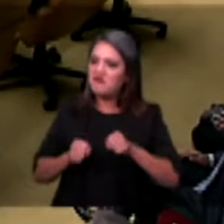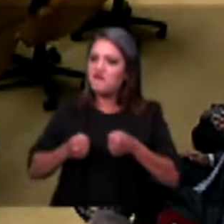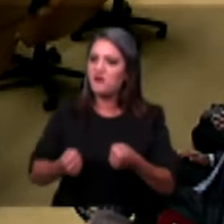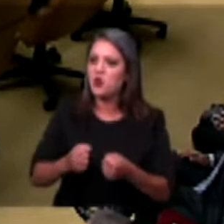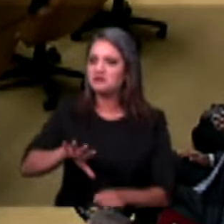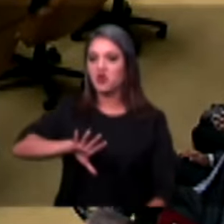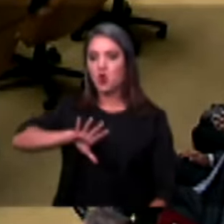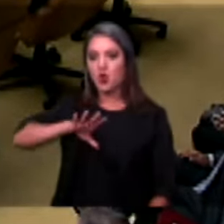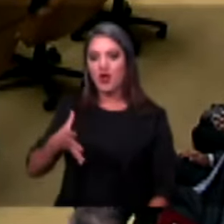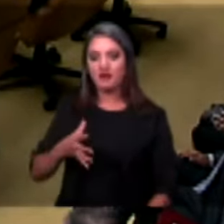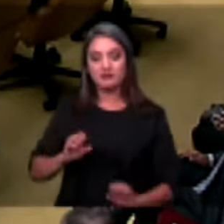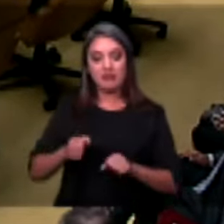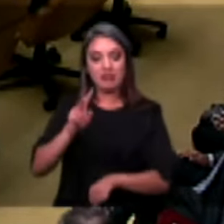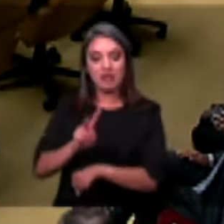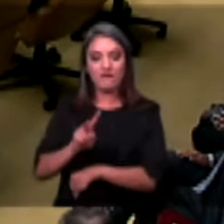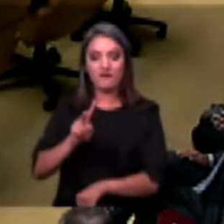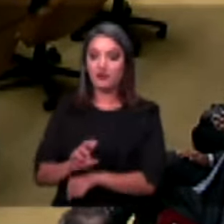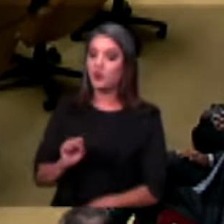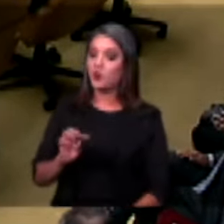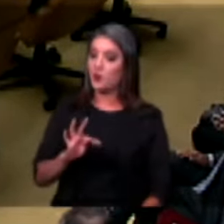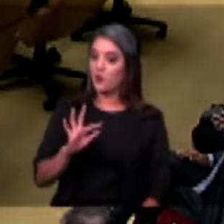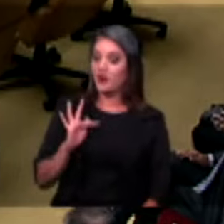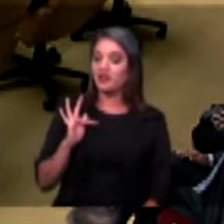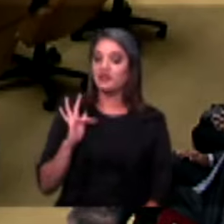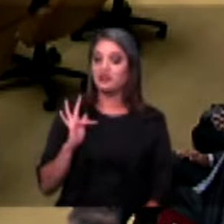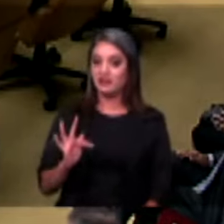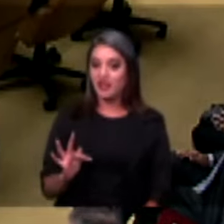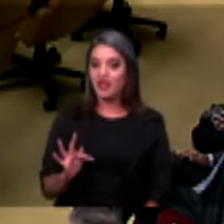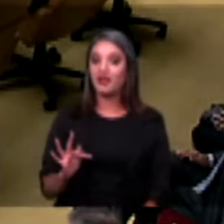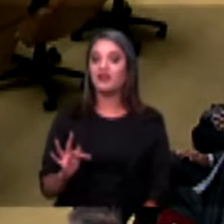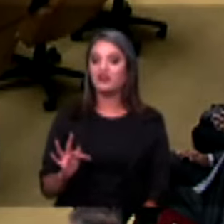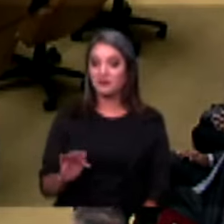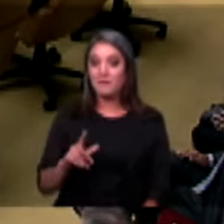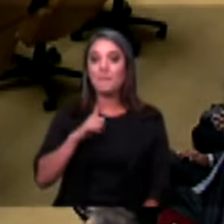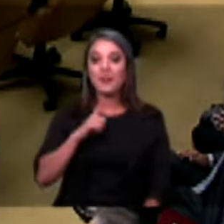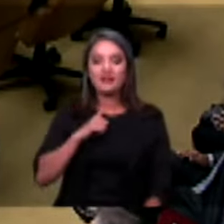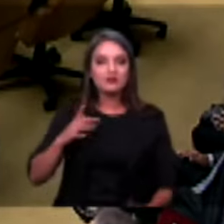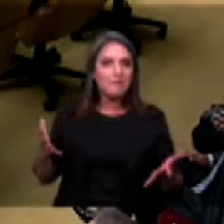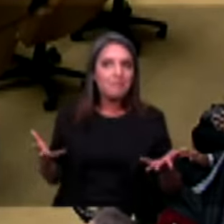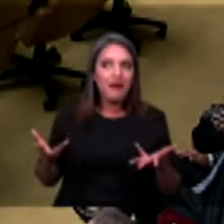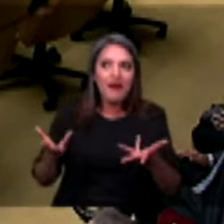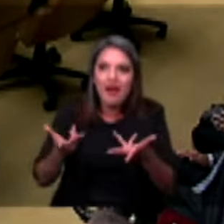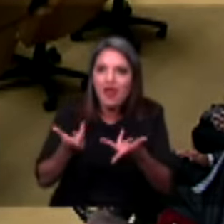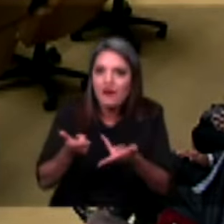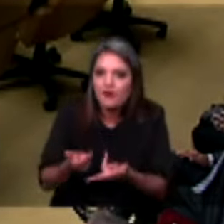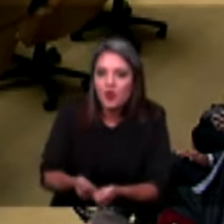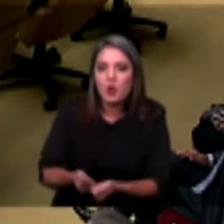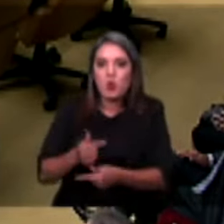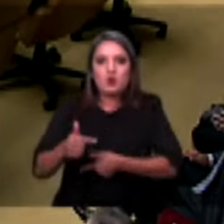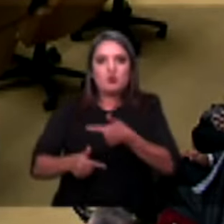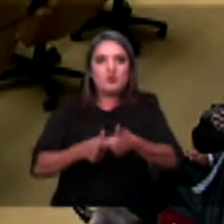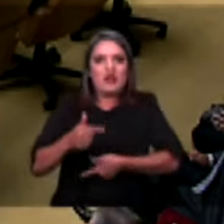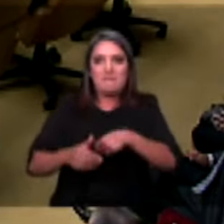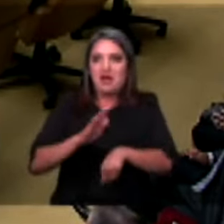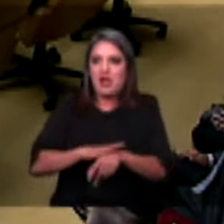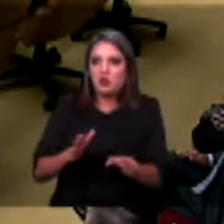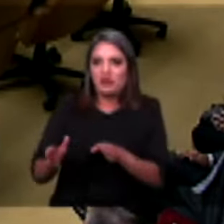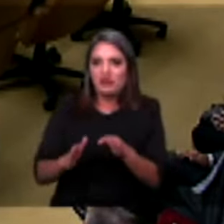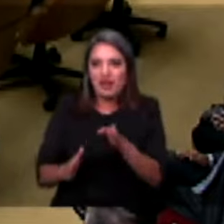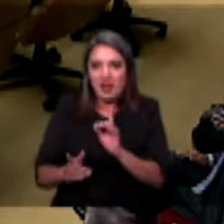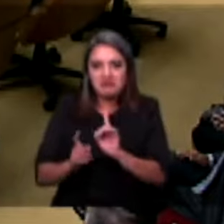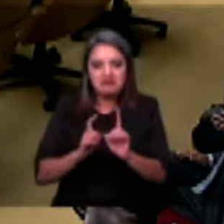corte em sua profícua, inovadora e brilhante gestão, plena de